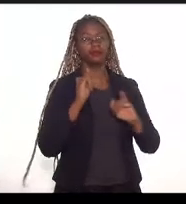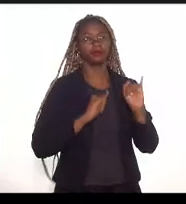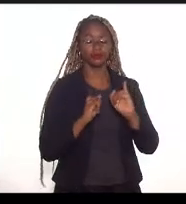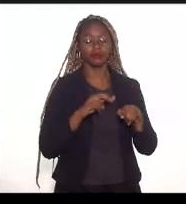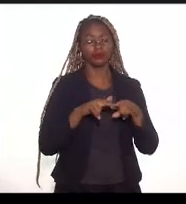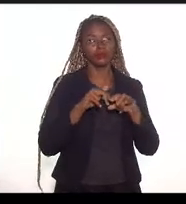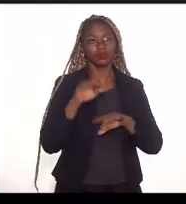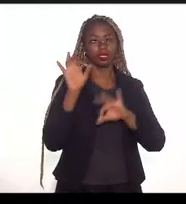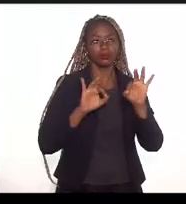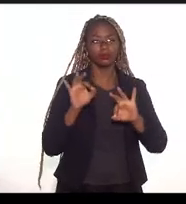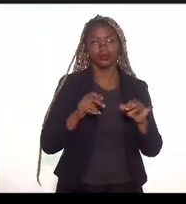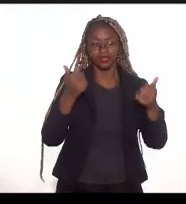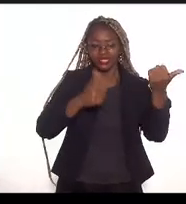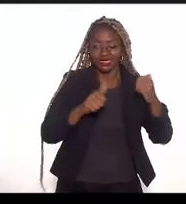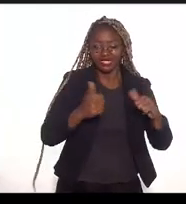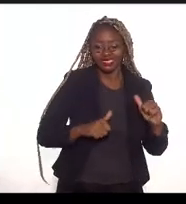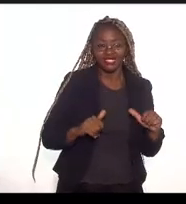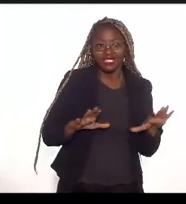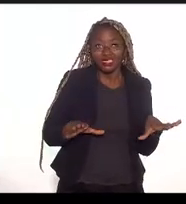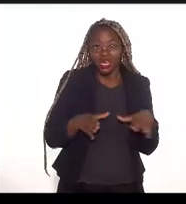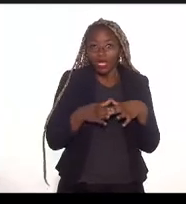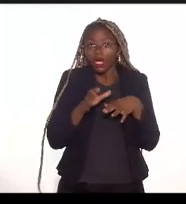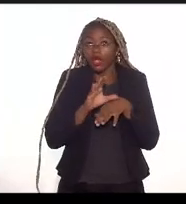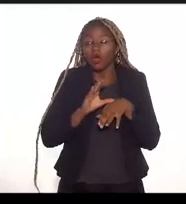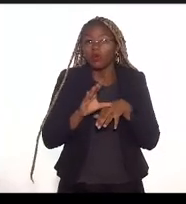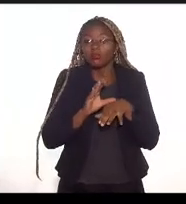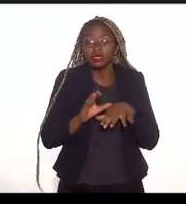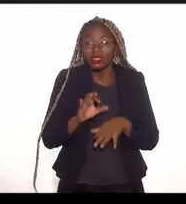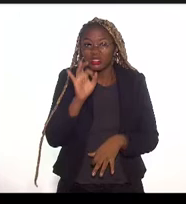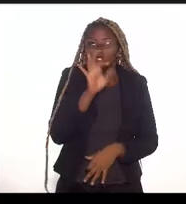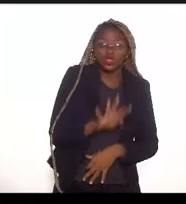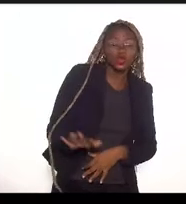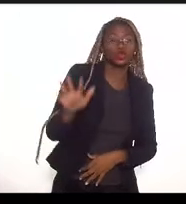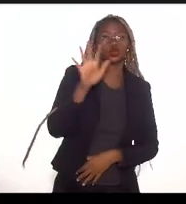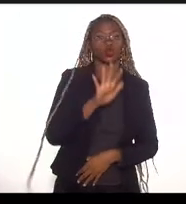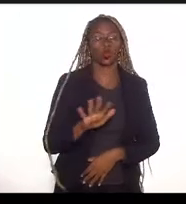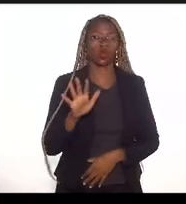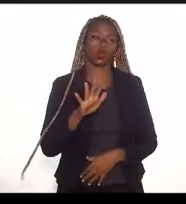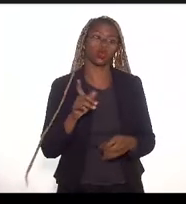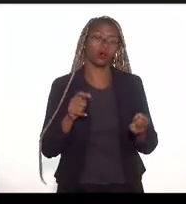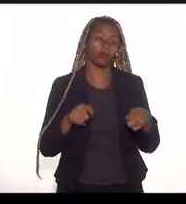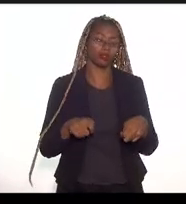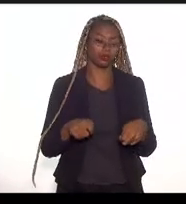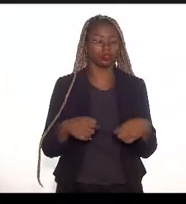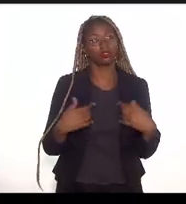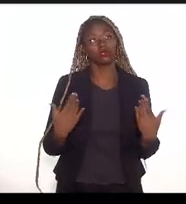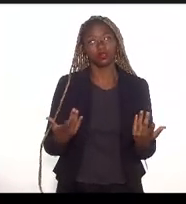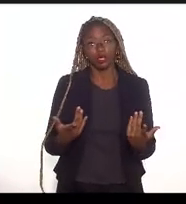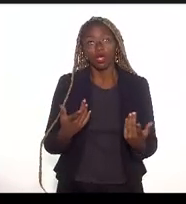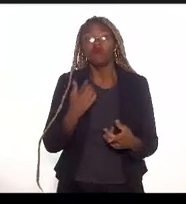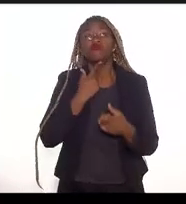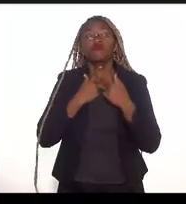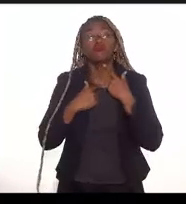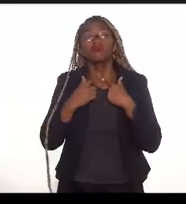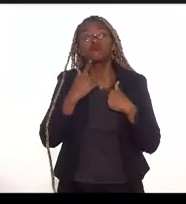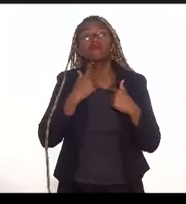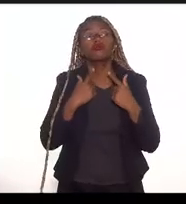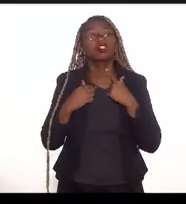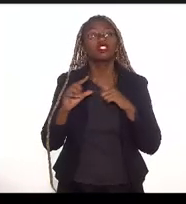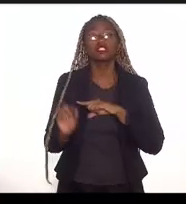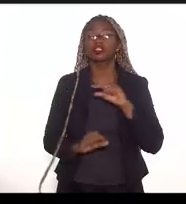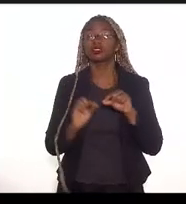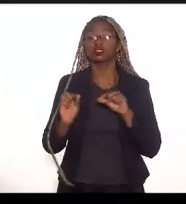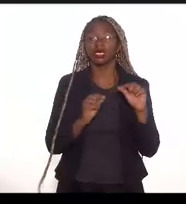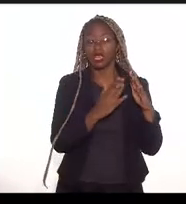ser analisado pela comissão da forma mais completa possível. Qual é o nosso intuito com essa fase,